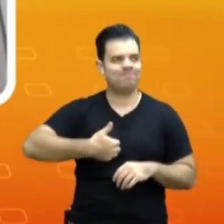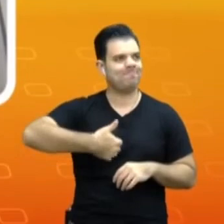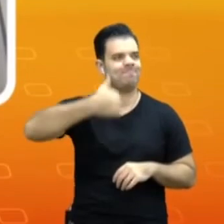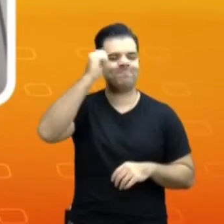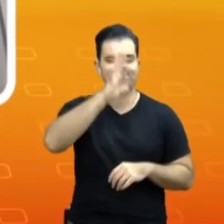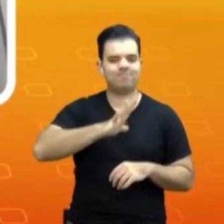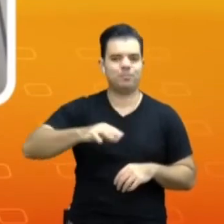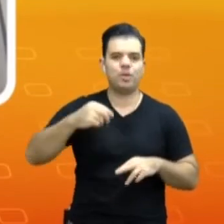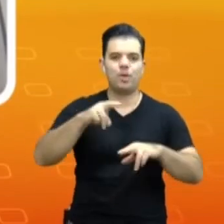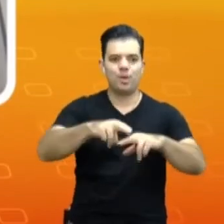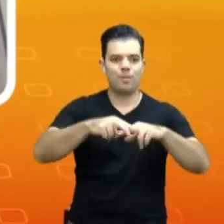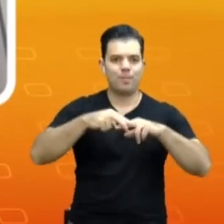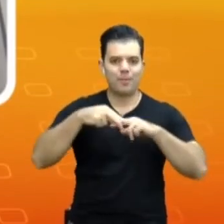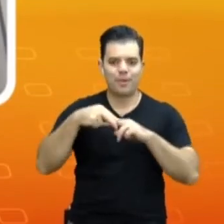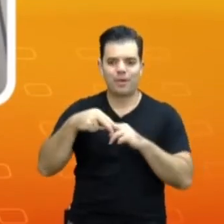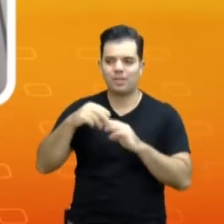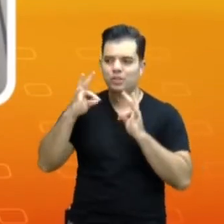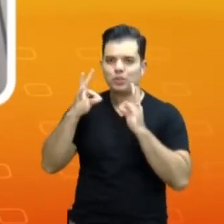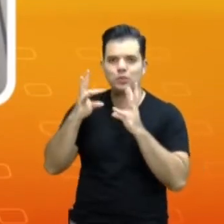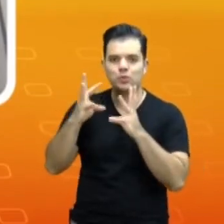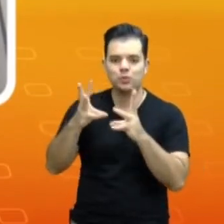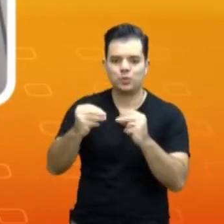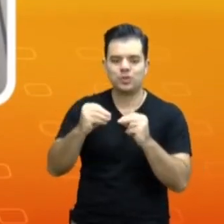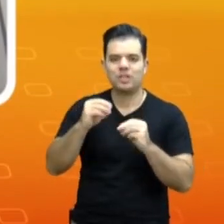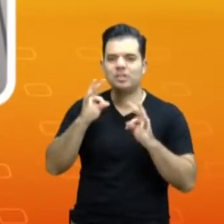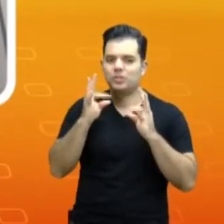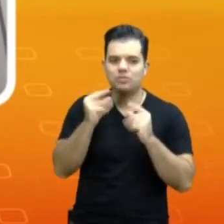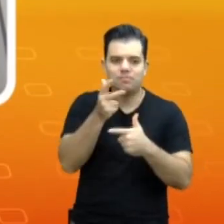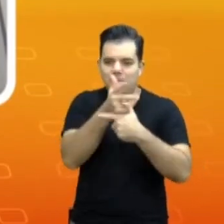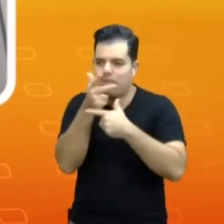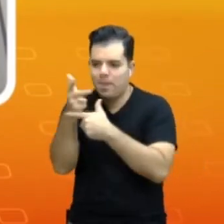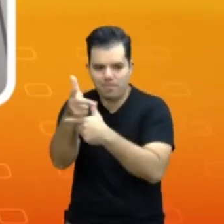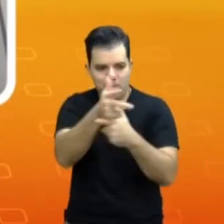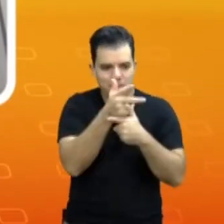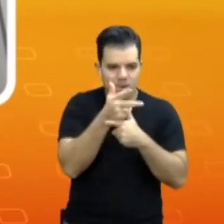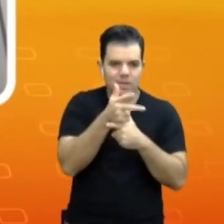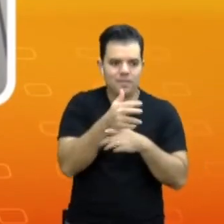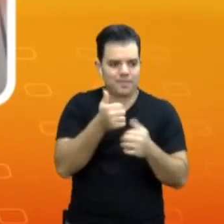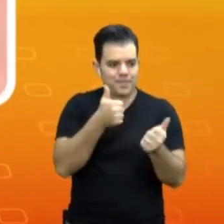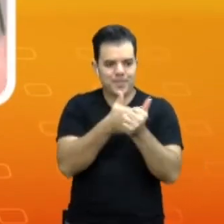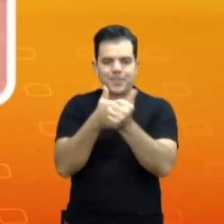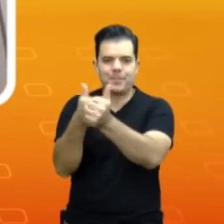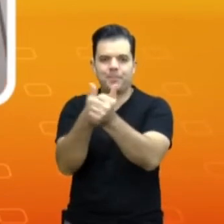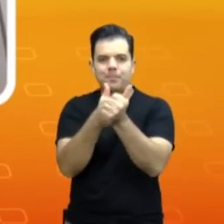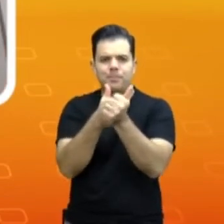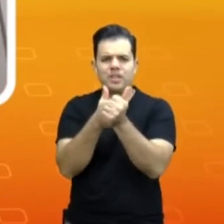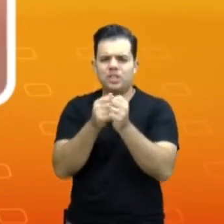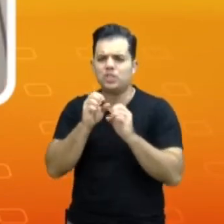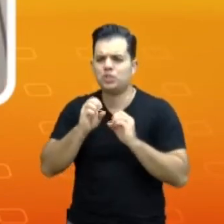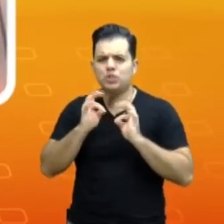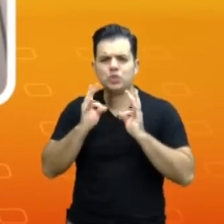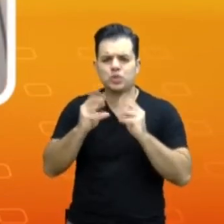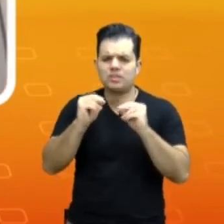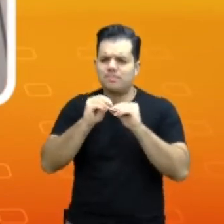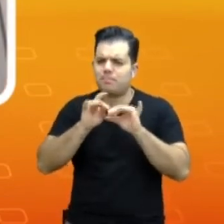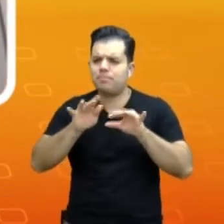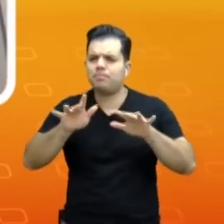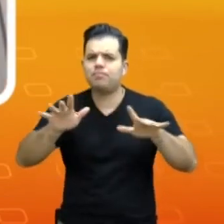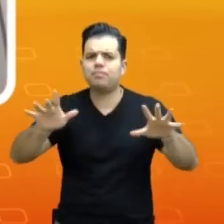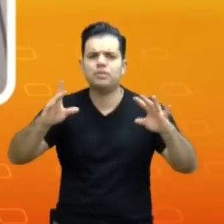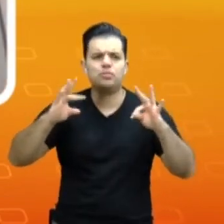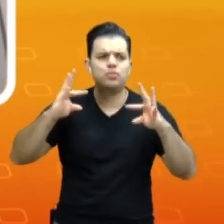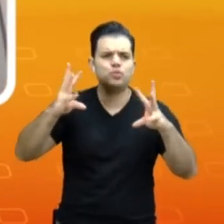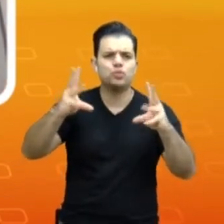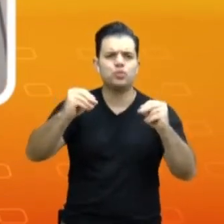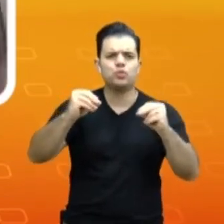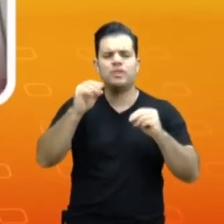ser mais efetivo, porque a gente pegaria de um backbone próximo a nós. Mas a distribuição para backbones polarizados, que no